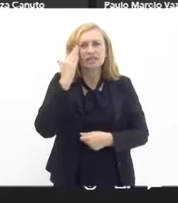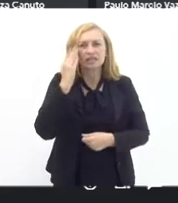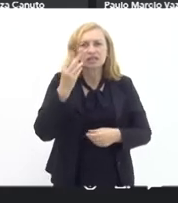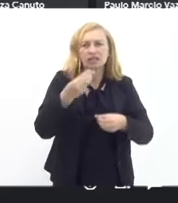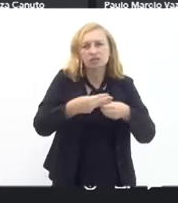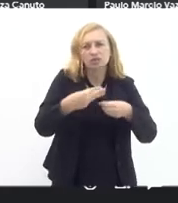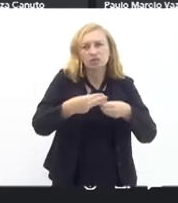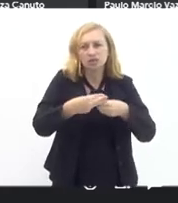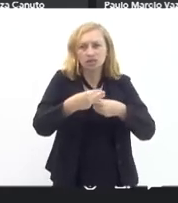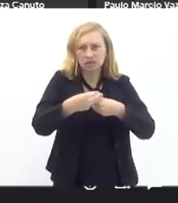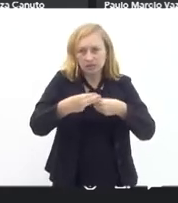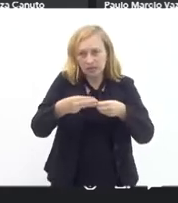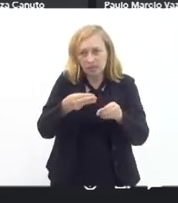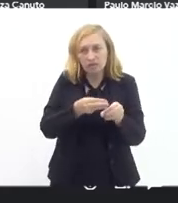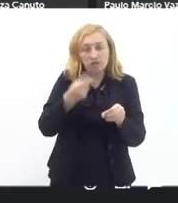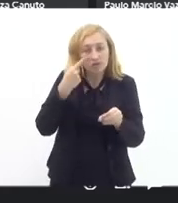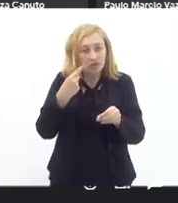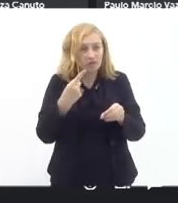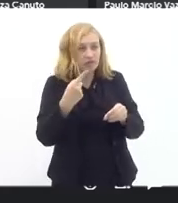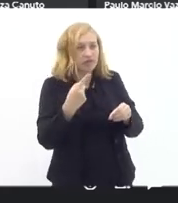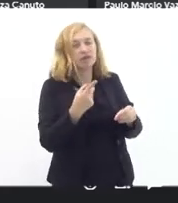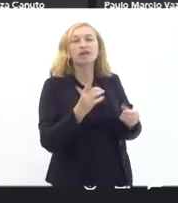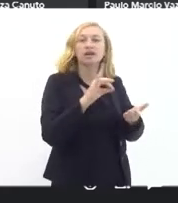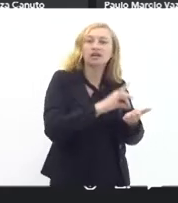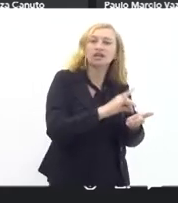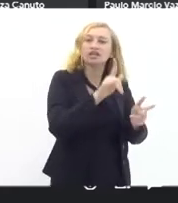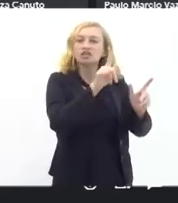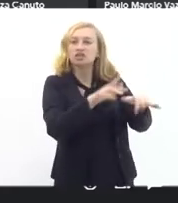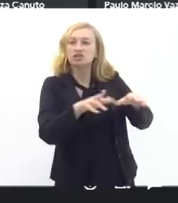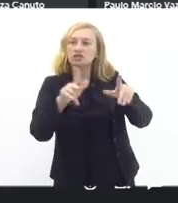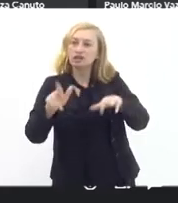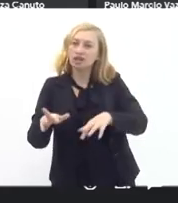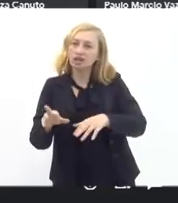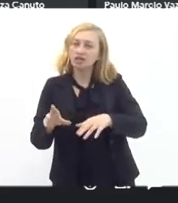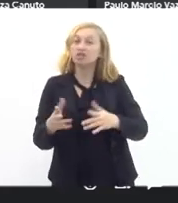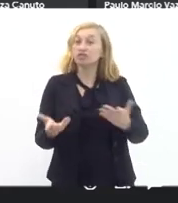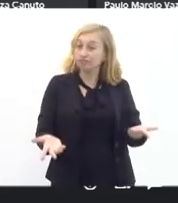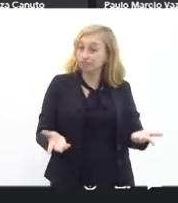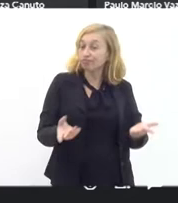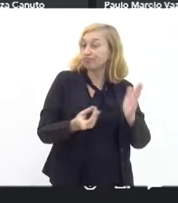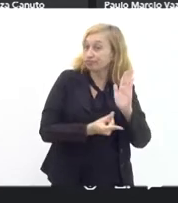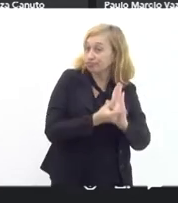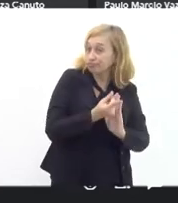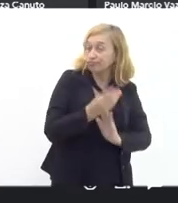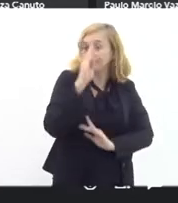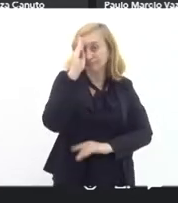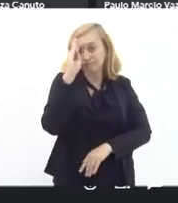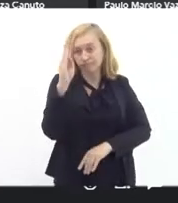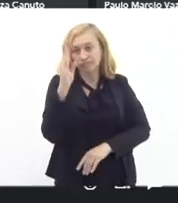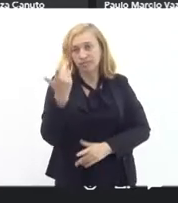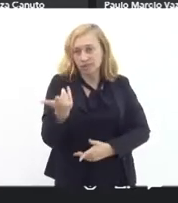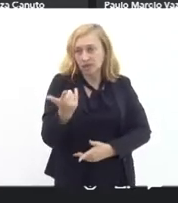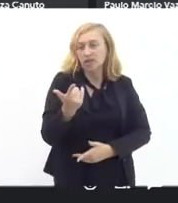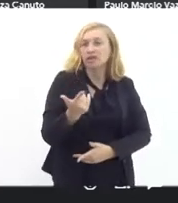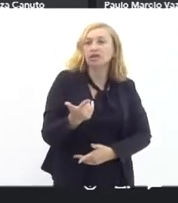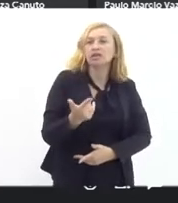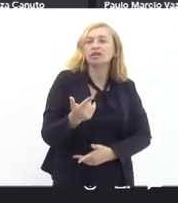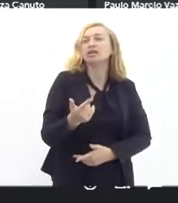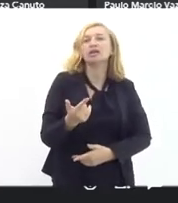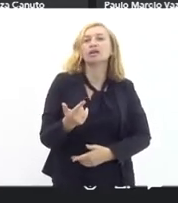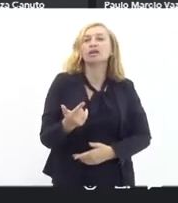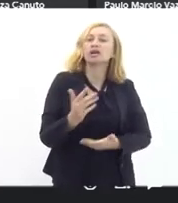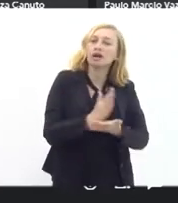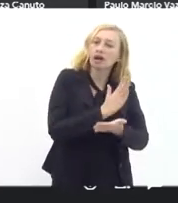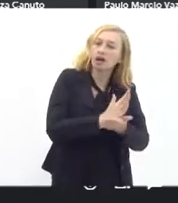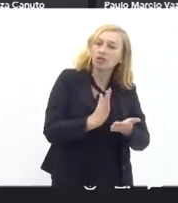municípios vivem em realidades diferentes, financeiras principalmente, alguns bem avançados na proteção, outros